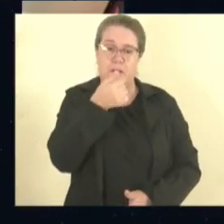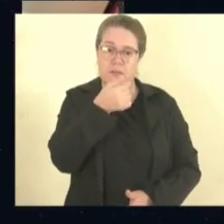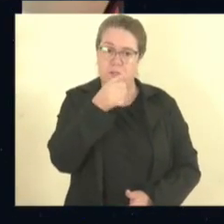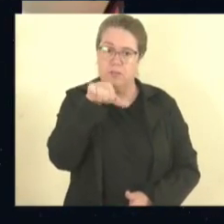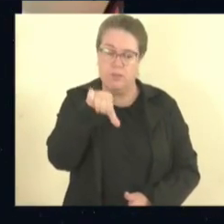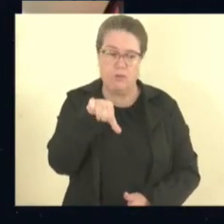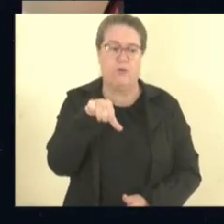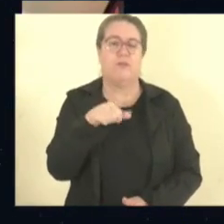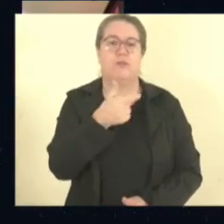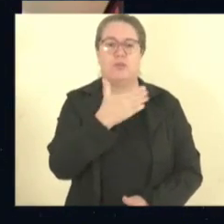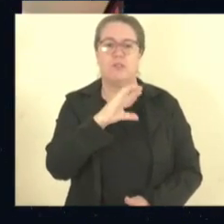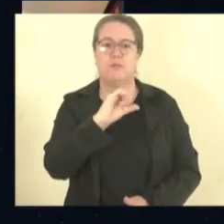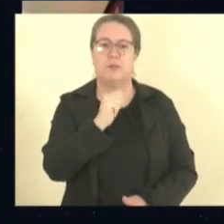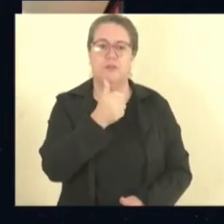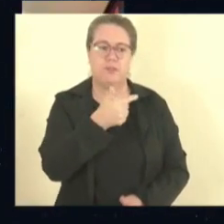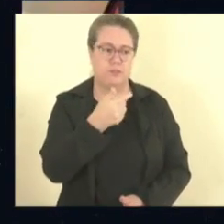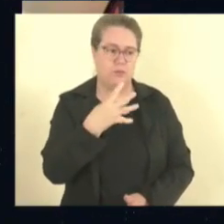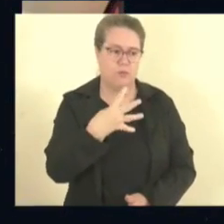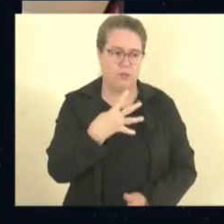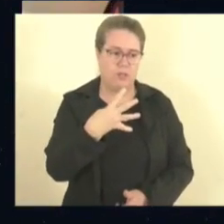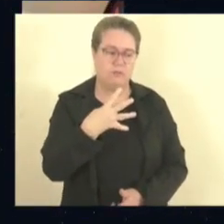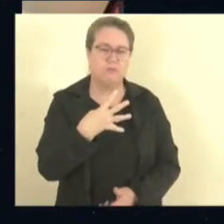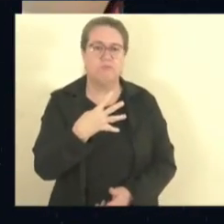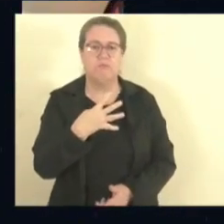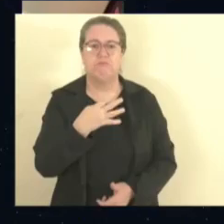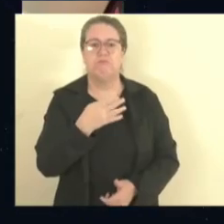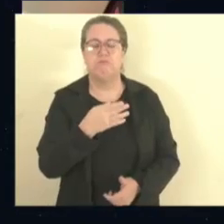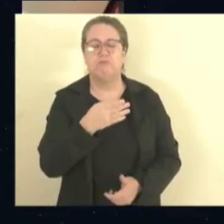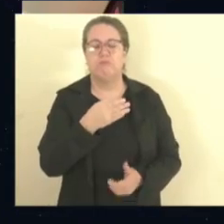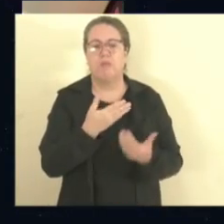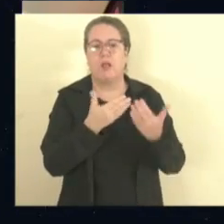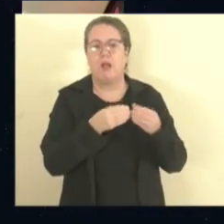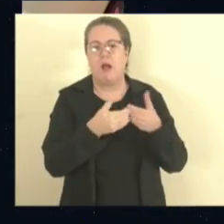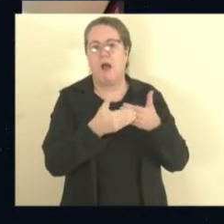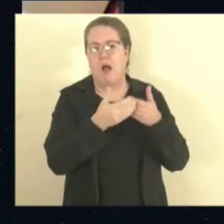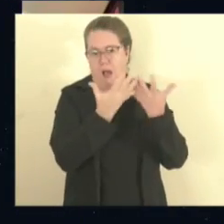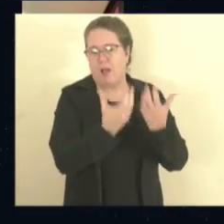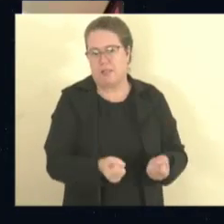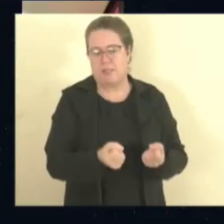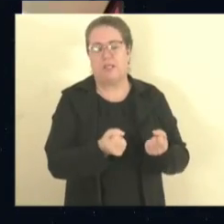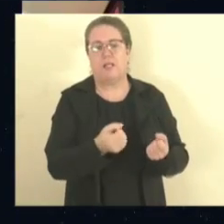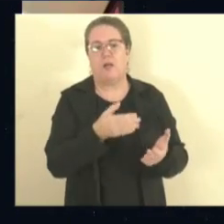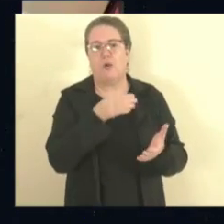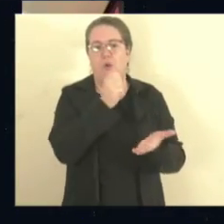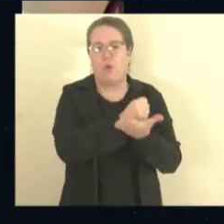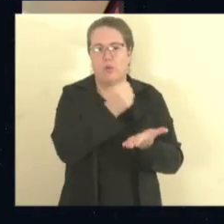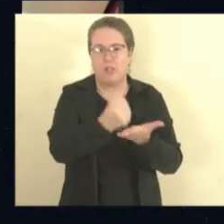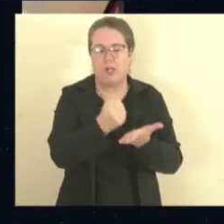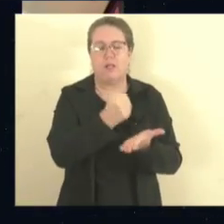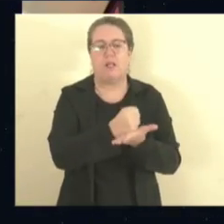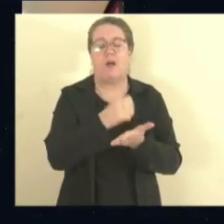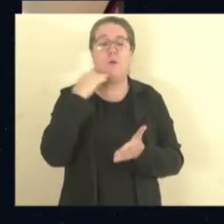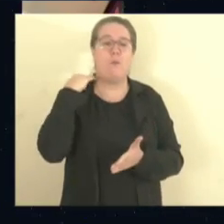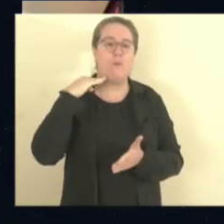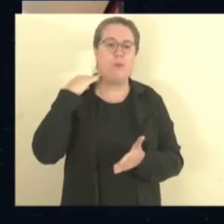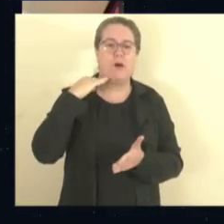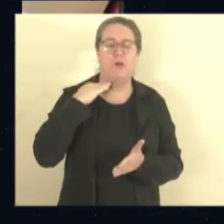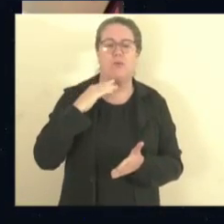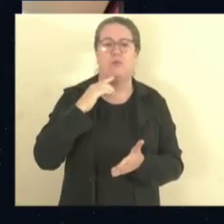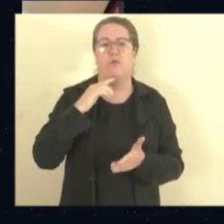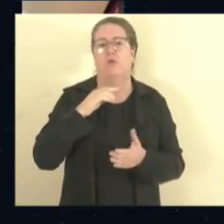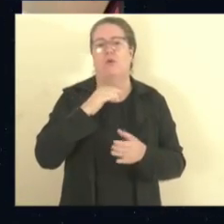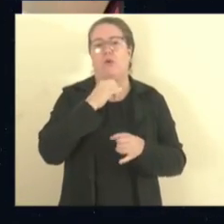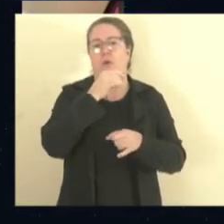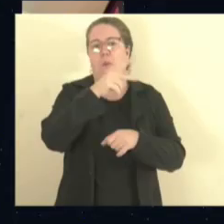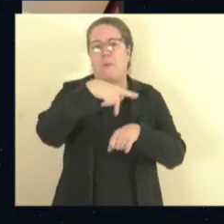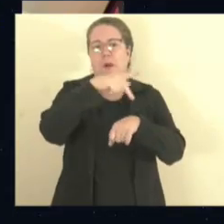679-2024, que autoriza o Poder Executivo a contratar a operação de crédito com o Banco Internacional para